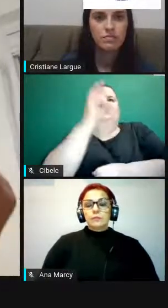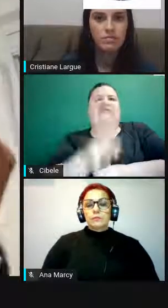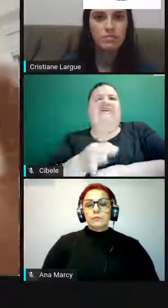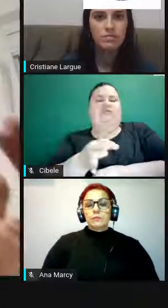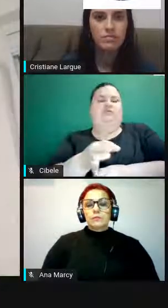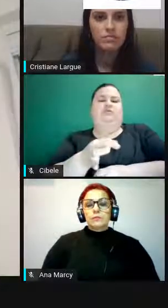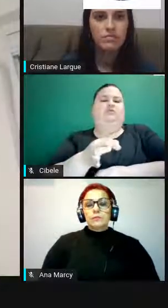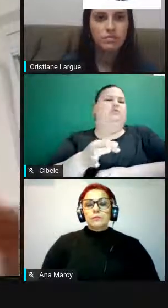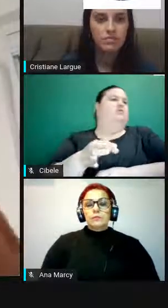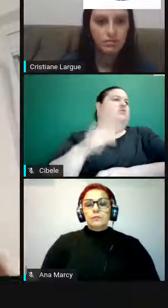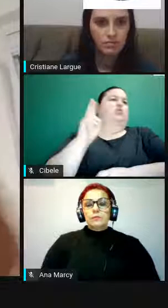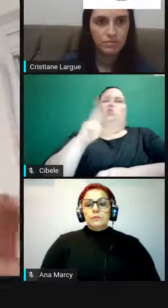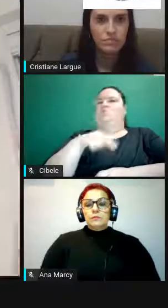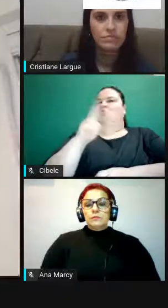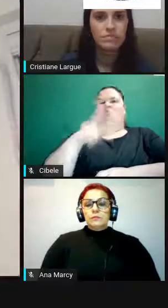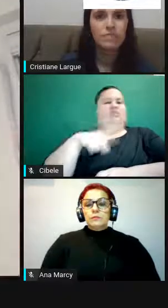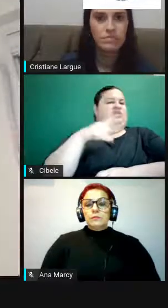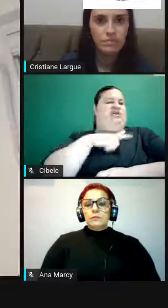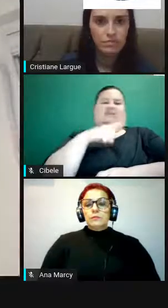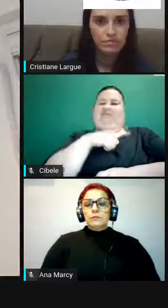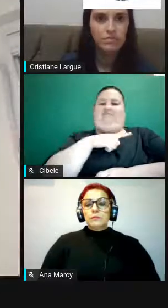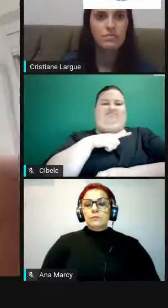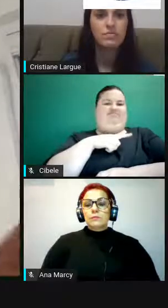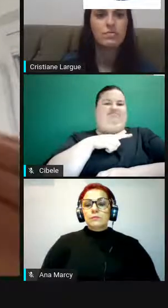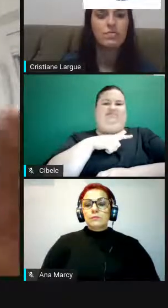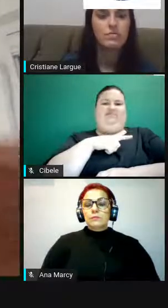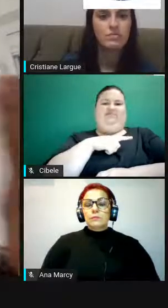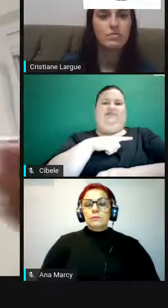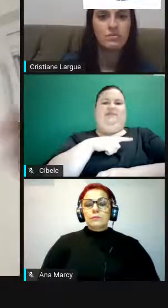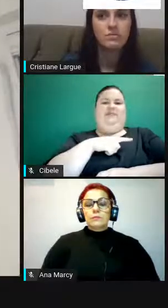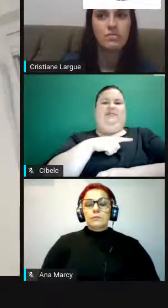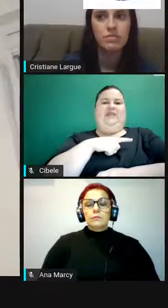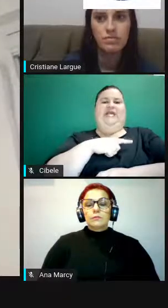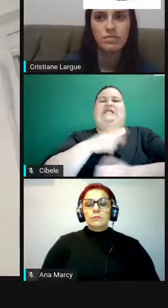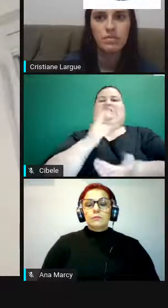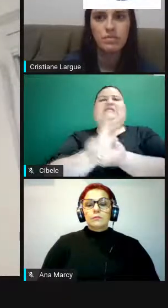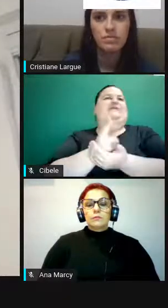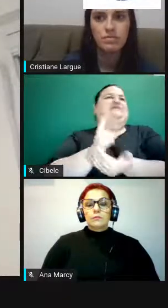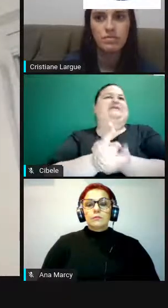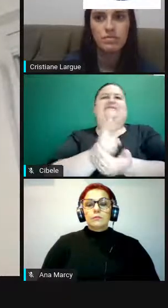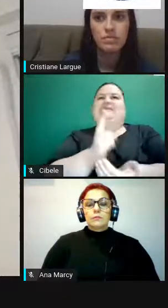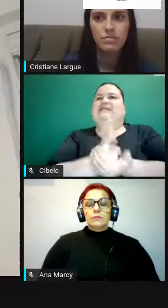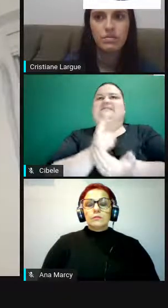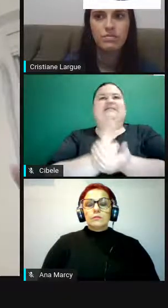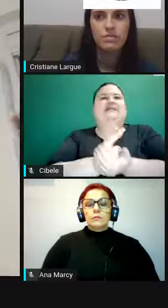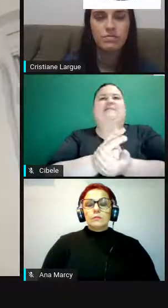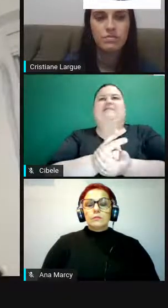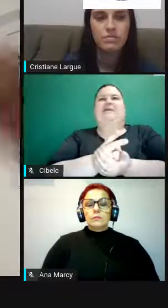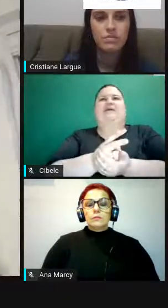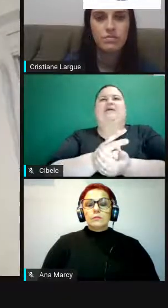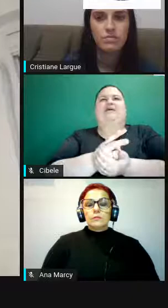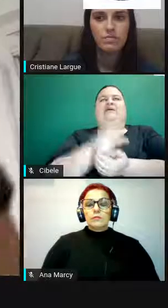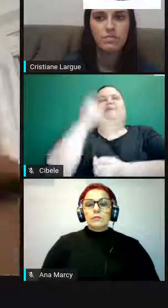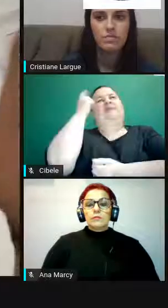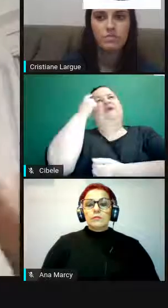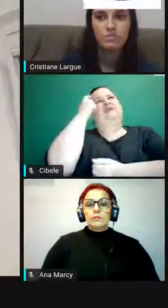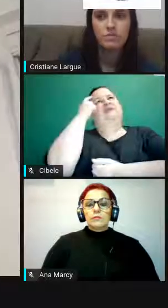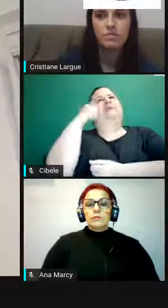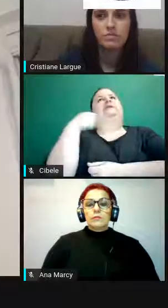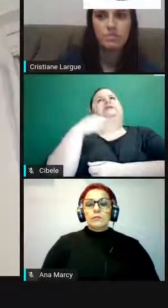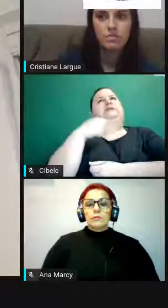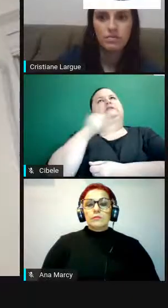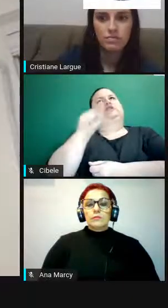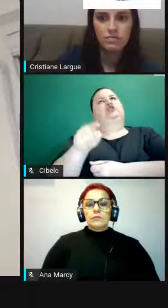um negócio para qualquer coisa nunca vai ter um momento ideal a gente sempre vai achar se precisar de alguma coisa tipo ah vou começar então